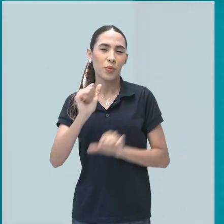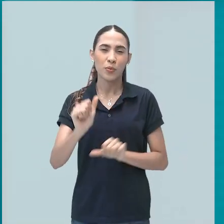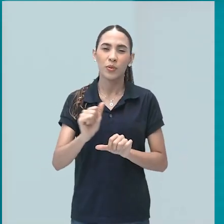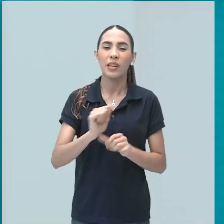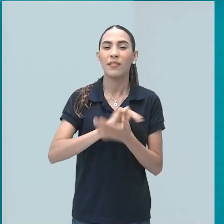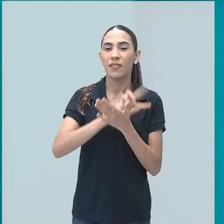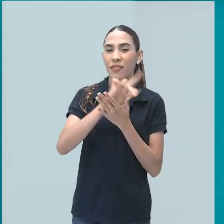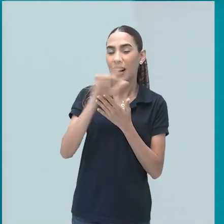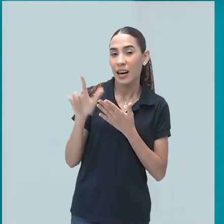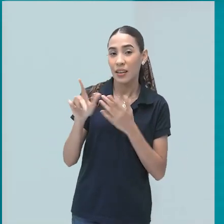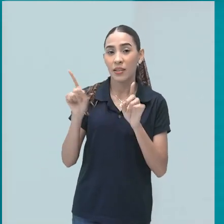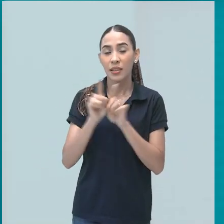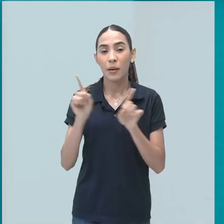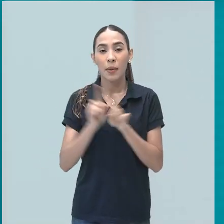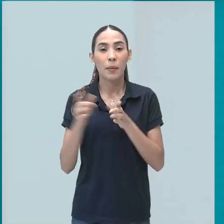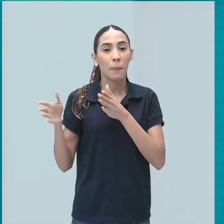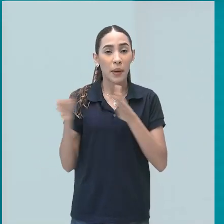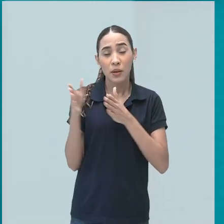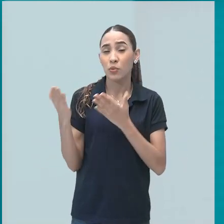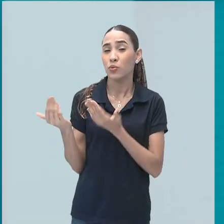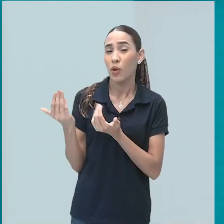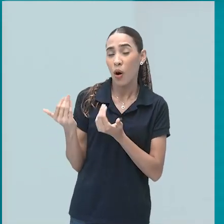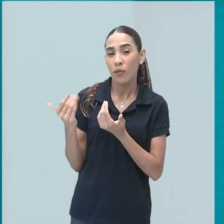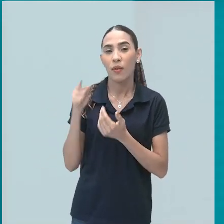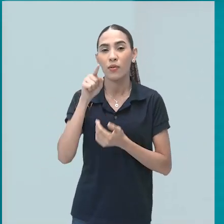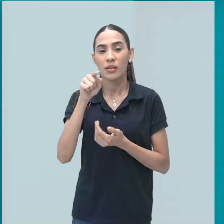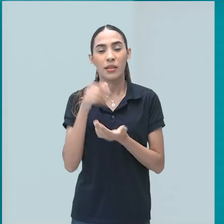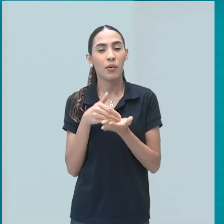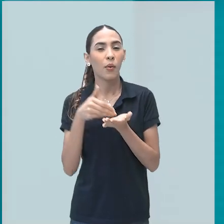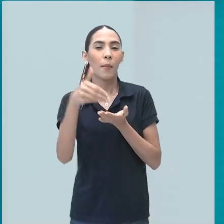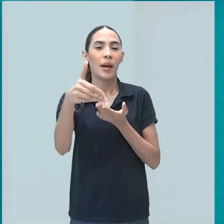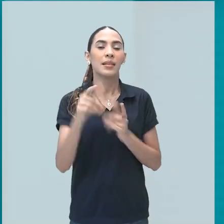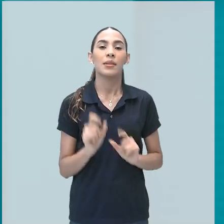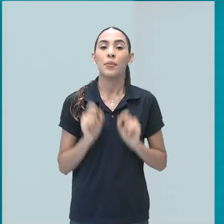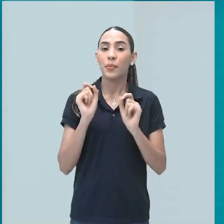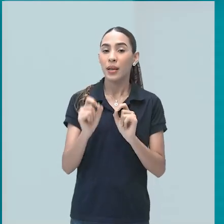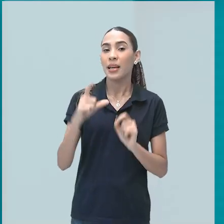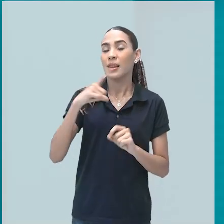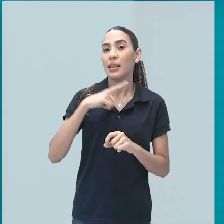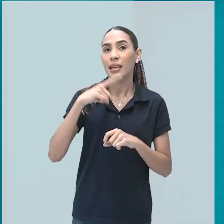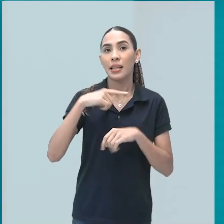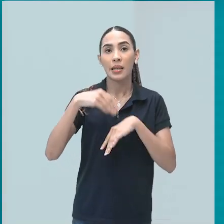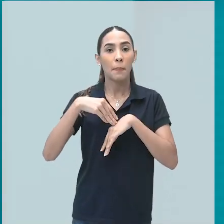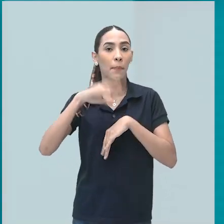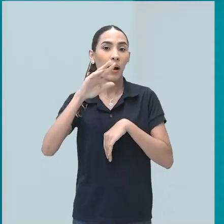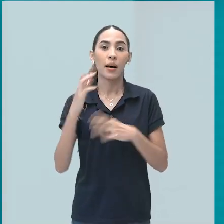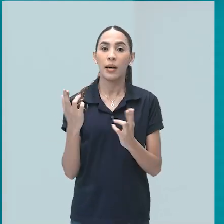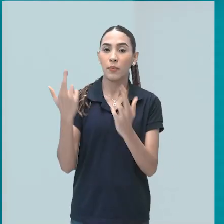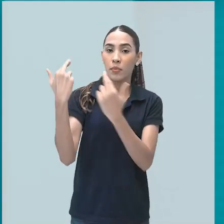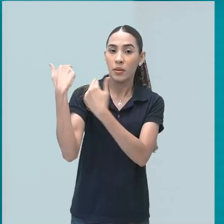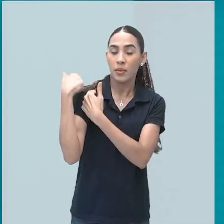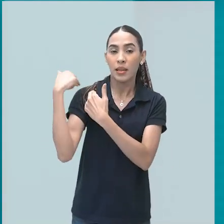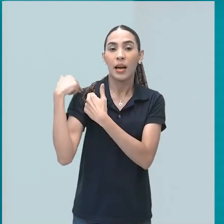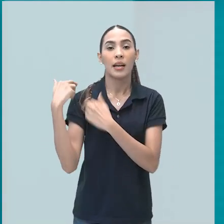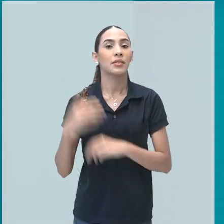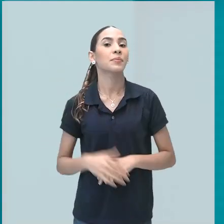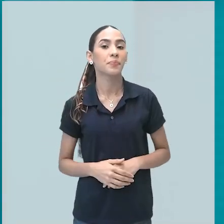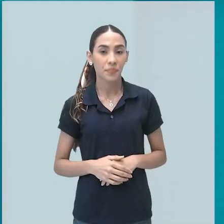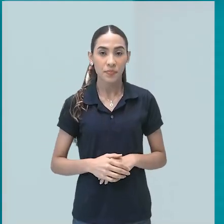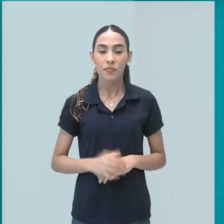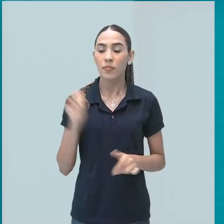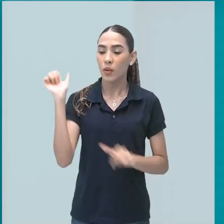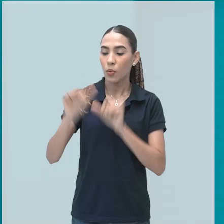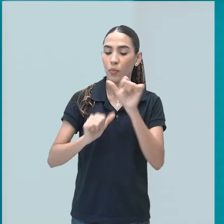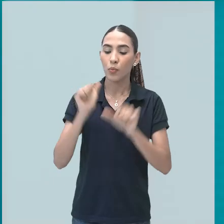aí o período da puberdade, você começa a ter maiores responsabilidades, sai ali